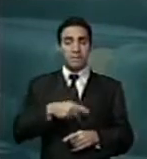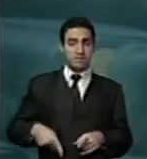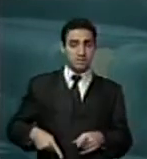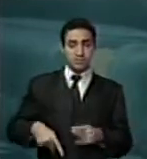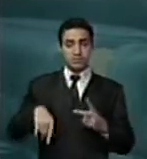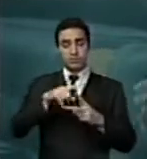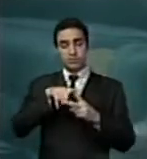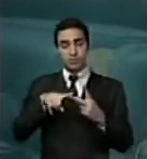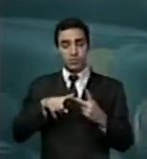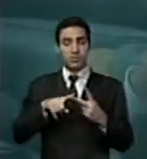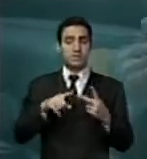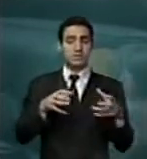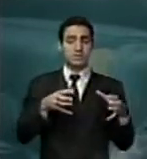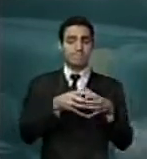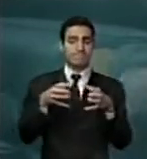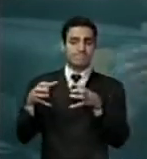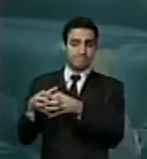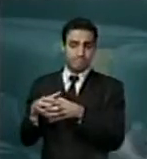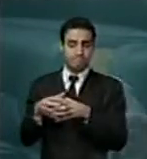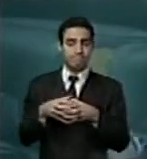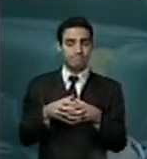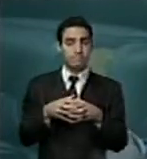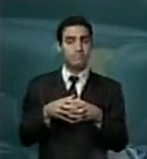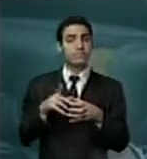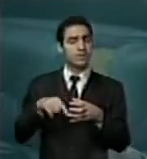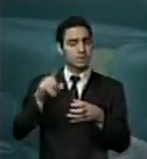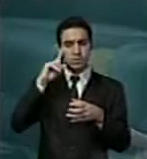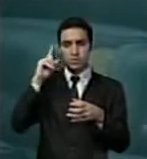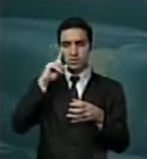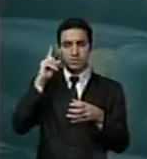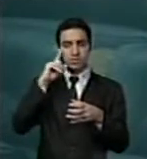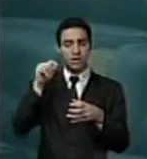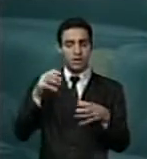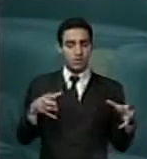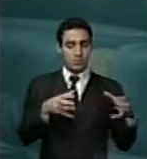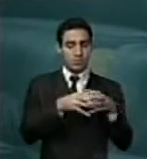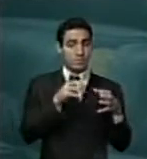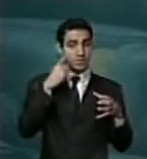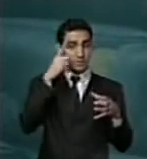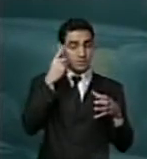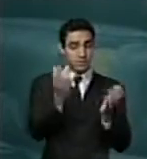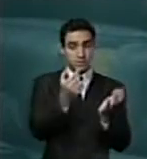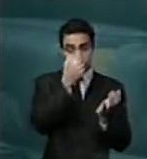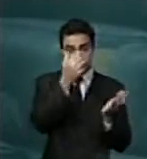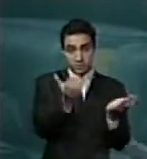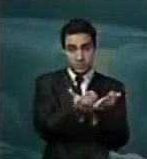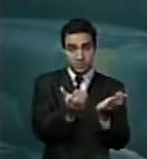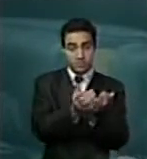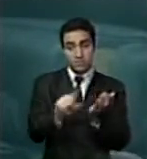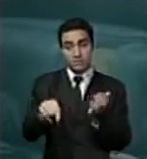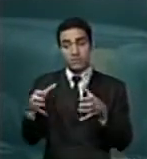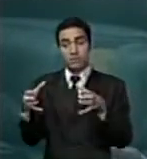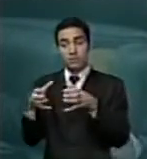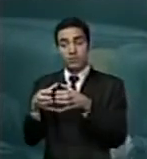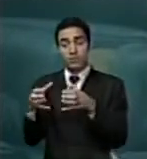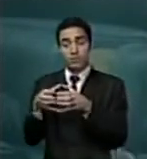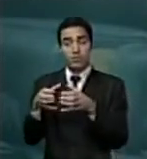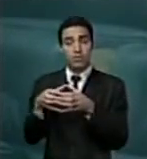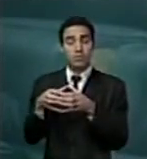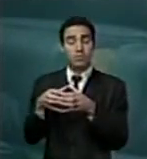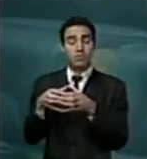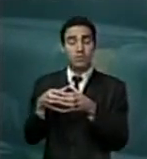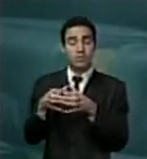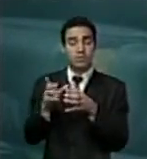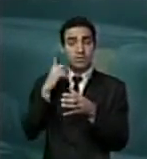frentes que têm tratado diariamente esse tema aqui, que são a Frente Parlamentar Evangélica e a Frente Parlamentar da